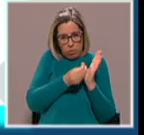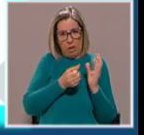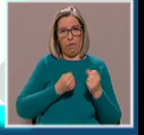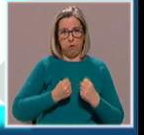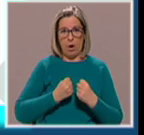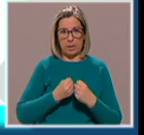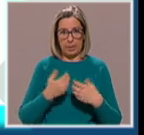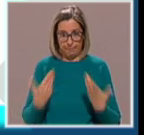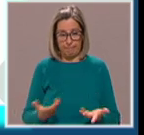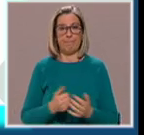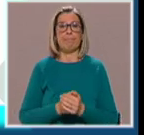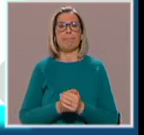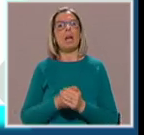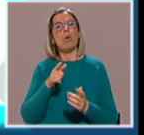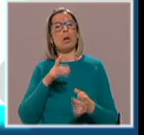sobre o coração.